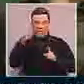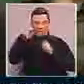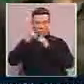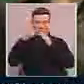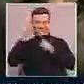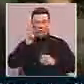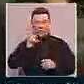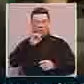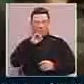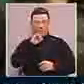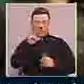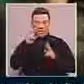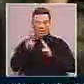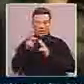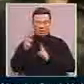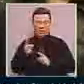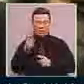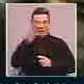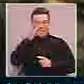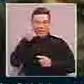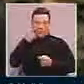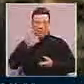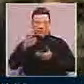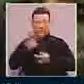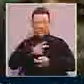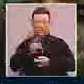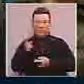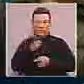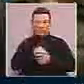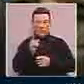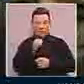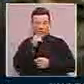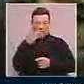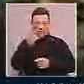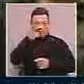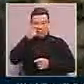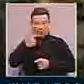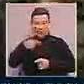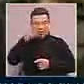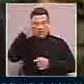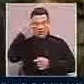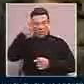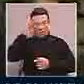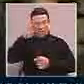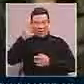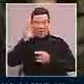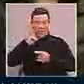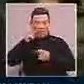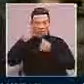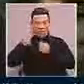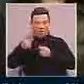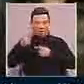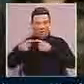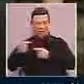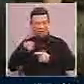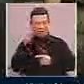do que é que podem encontrar e conhecer mais as faculdades, porque normalmente as pessoas têm noção das médias, mas ao vir aqui e terem